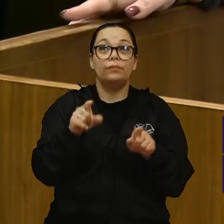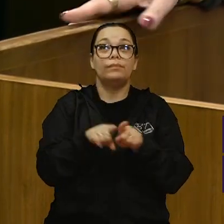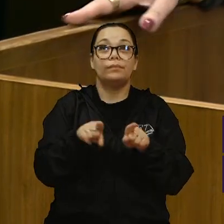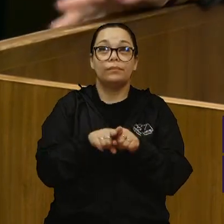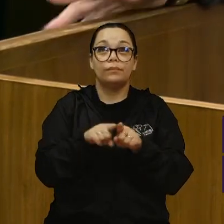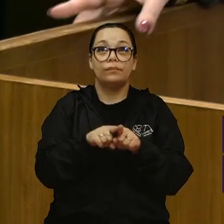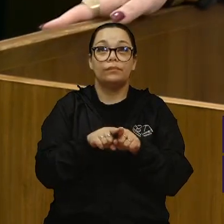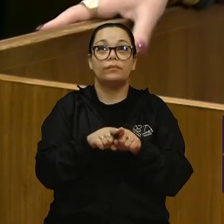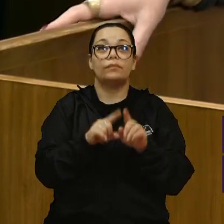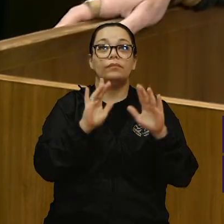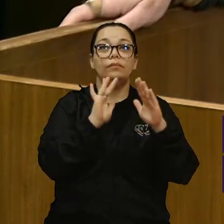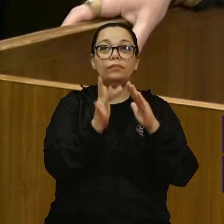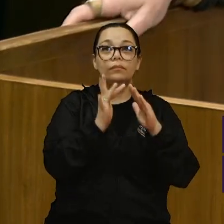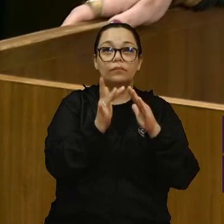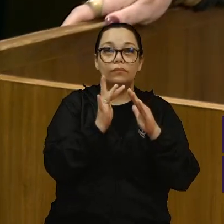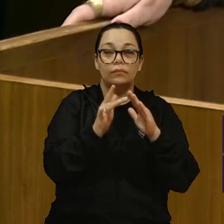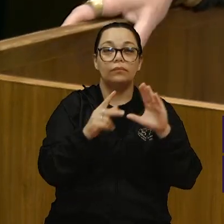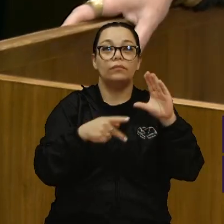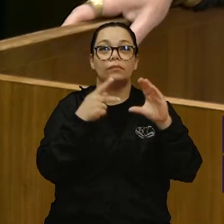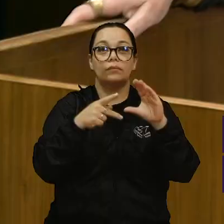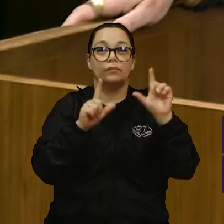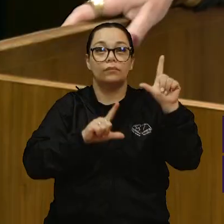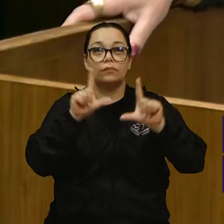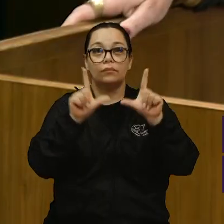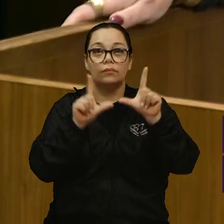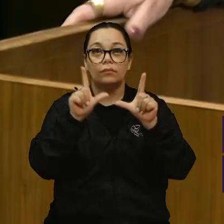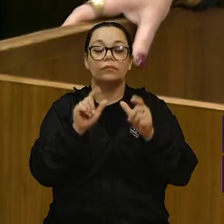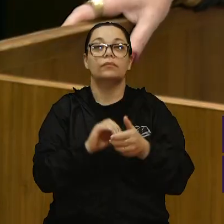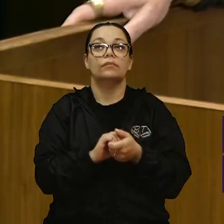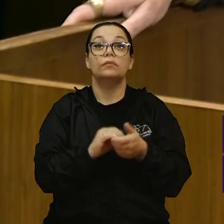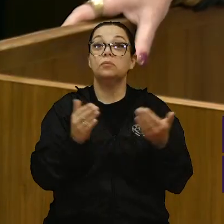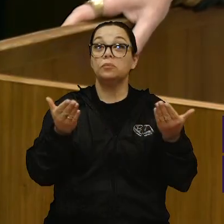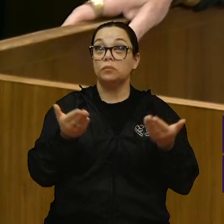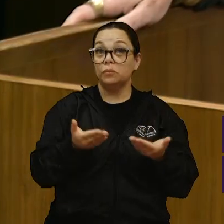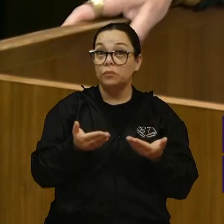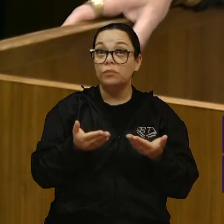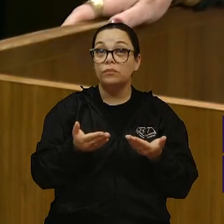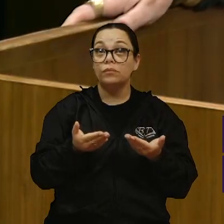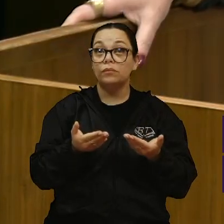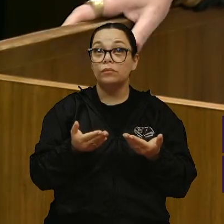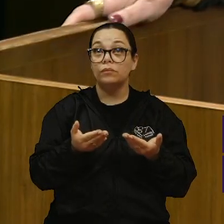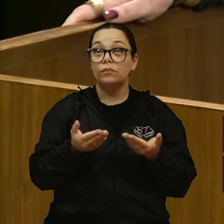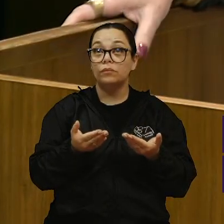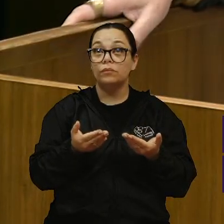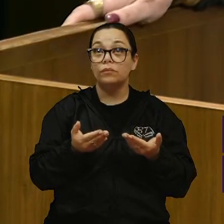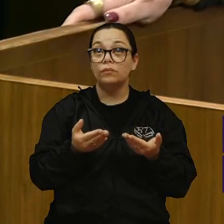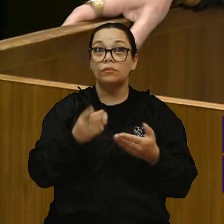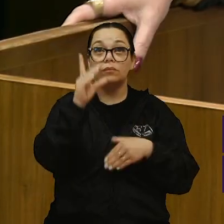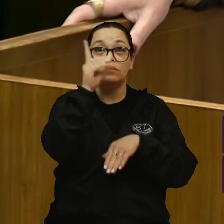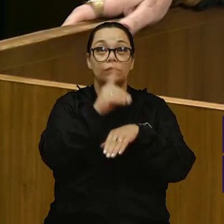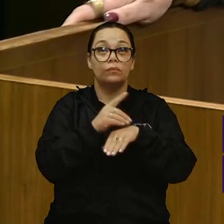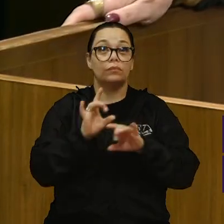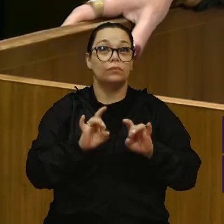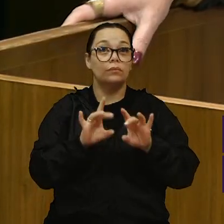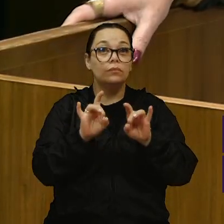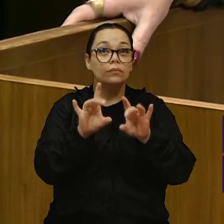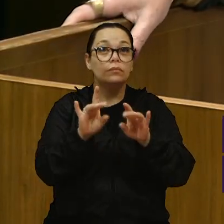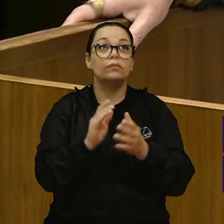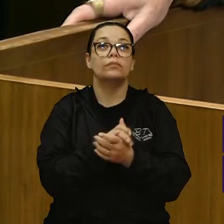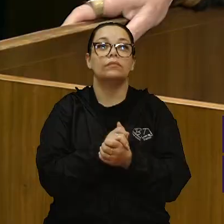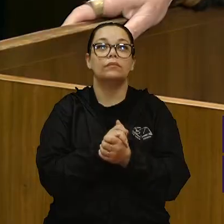nos acompanha pelas redes, pela TV Câmara. Hoje, sem dúvida, é um dia especial, né?